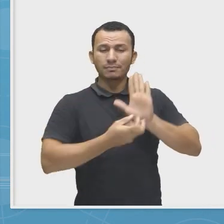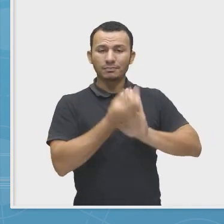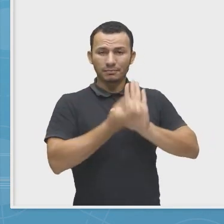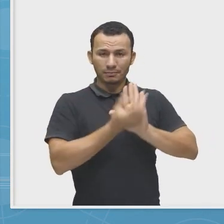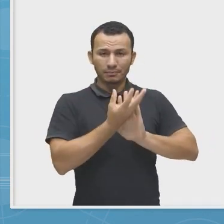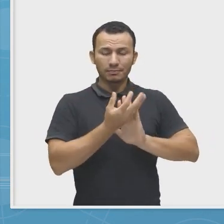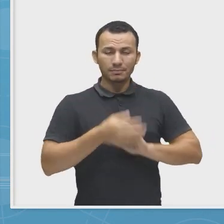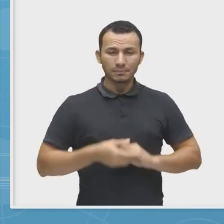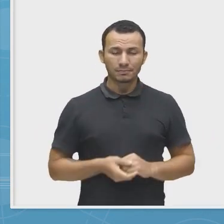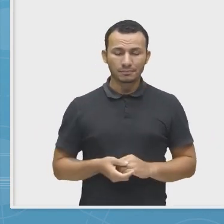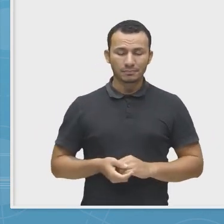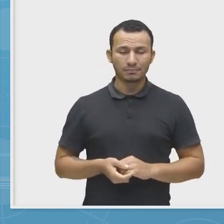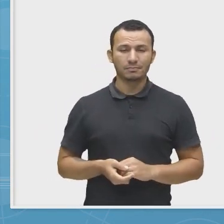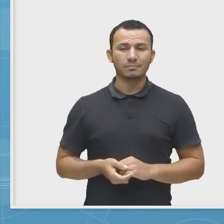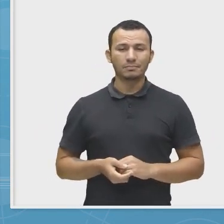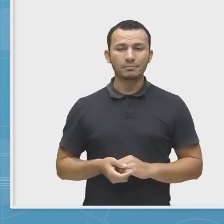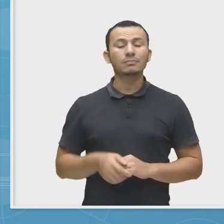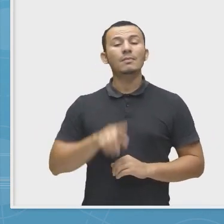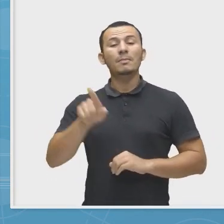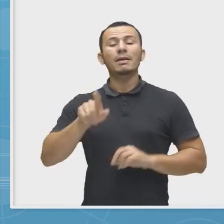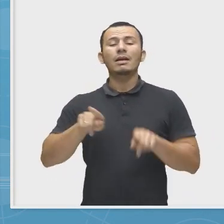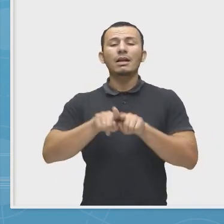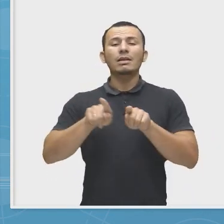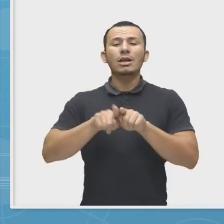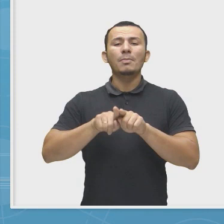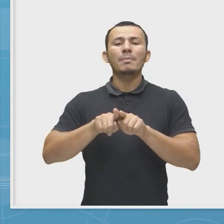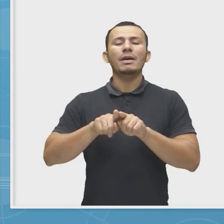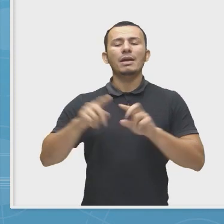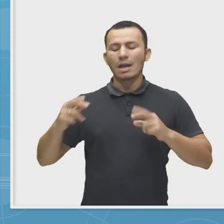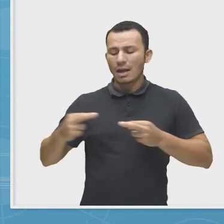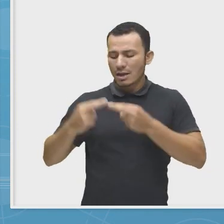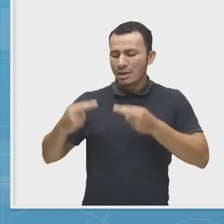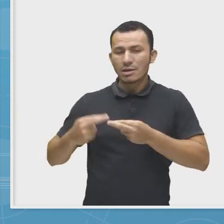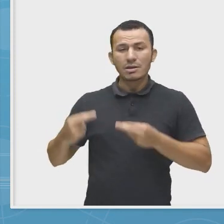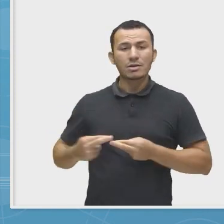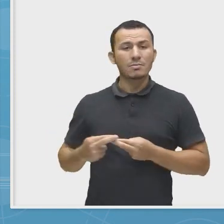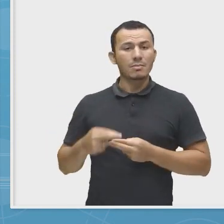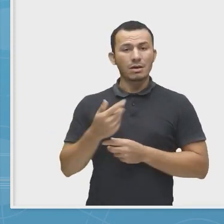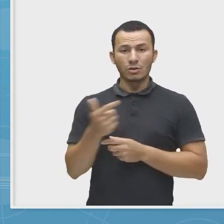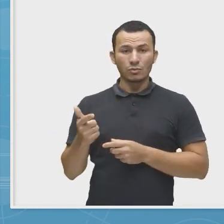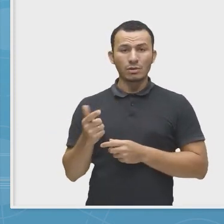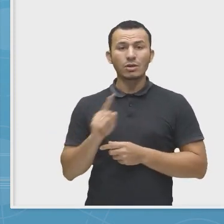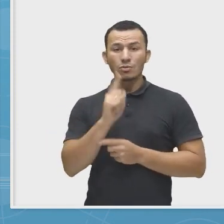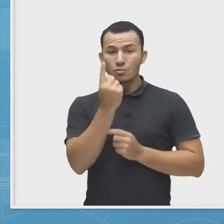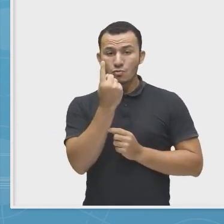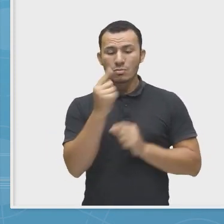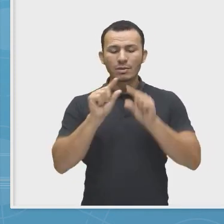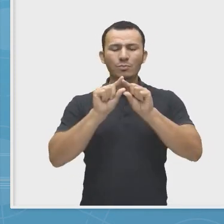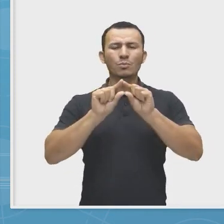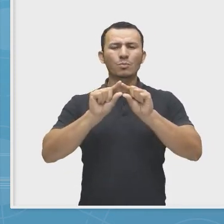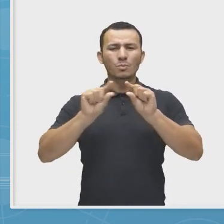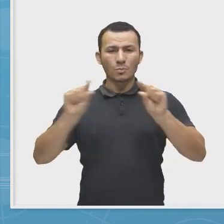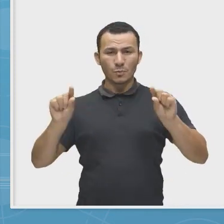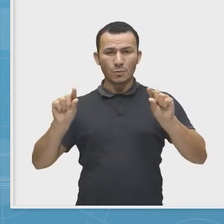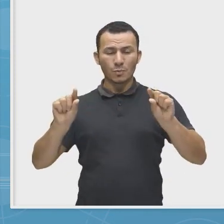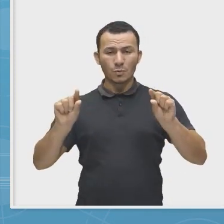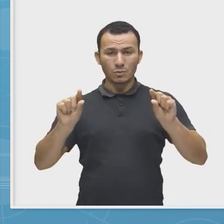E aí você não tem rimas no final dos versos, né? Cada uma linha dessa é um